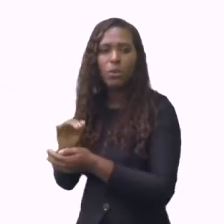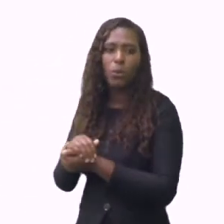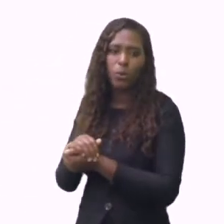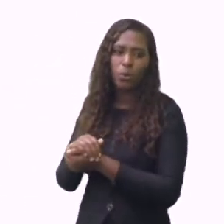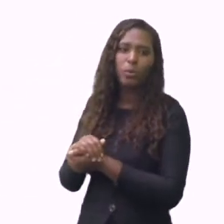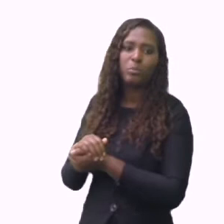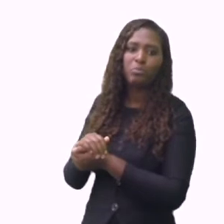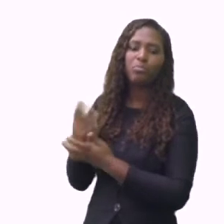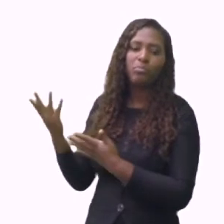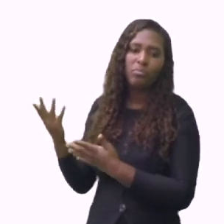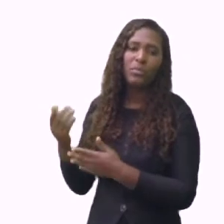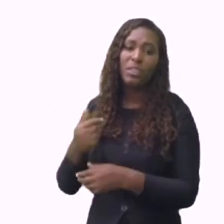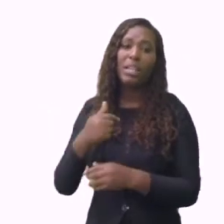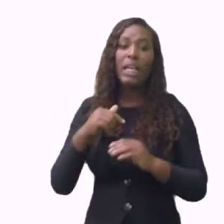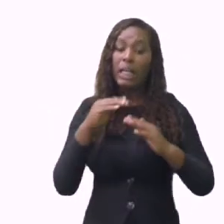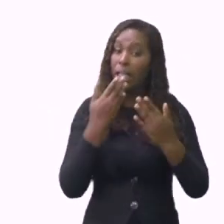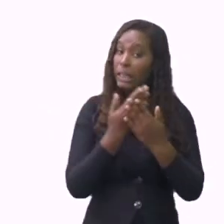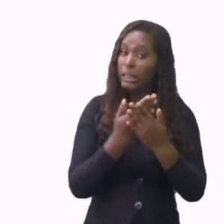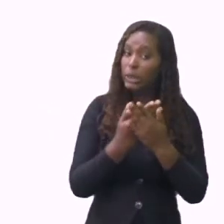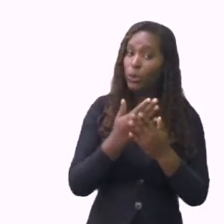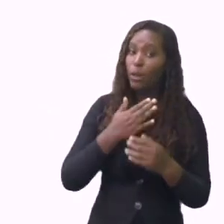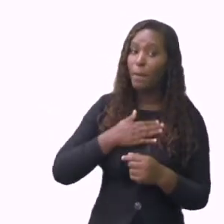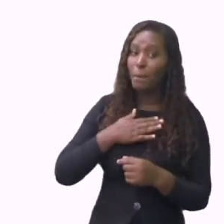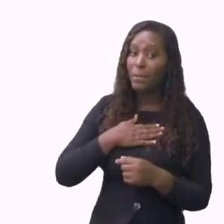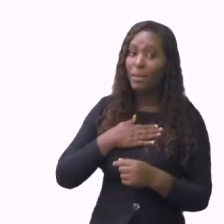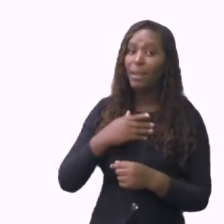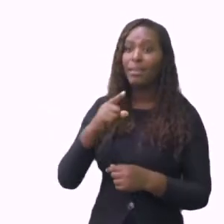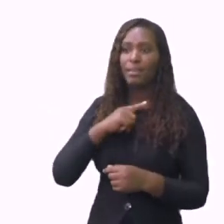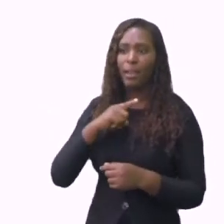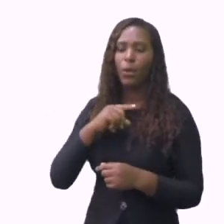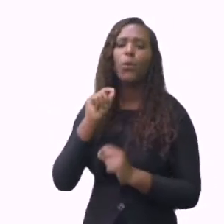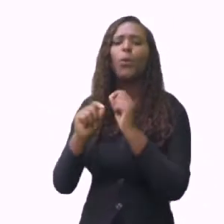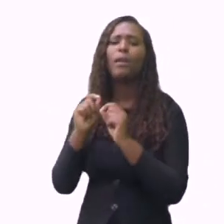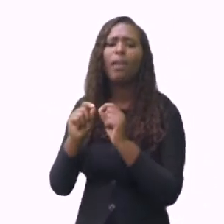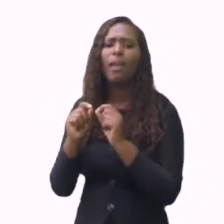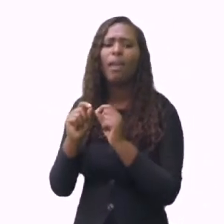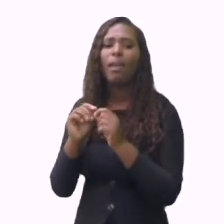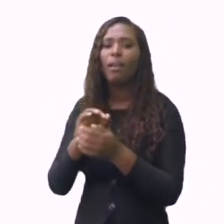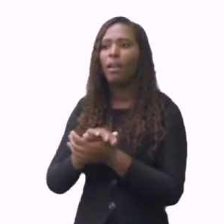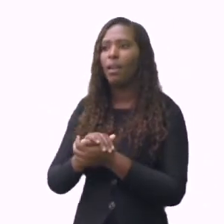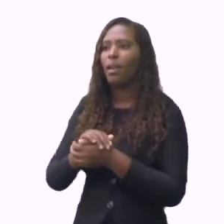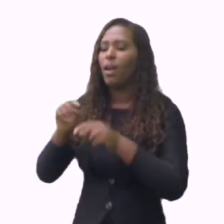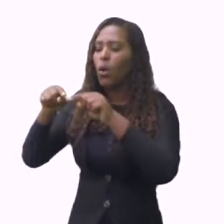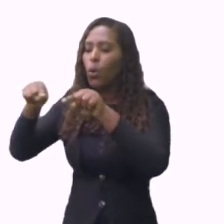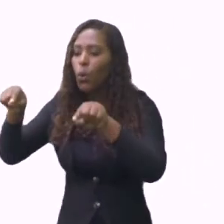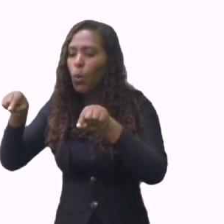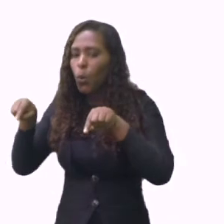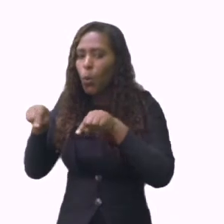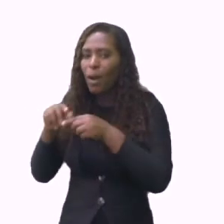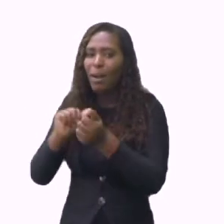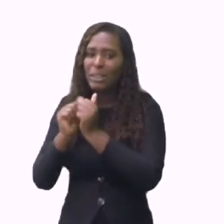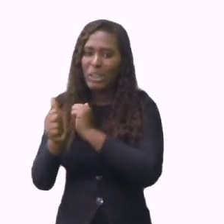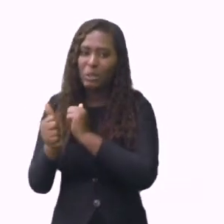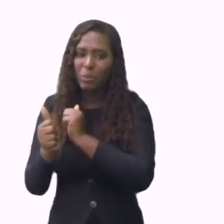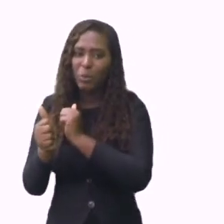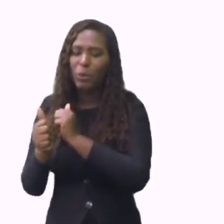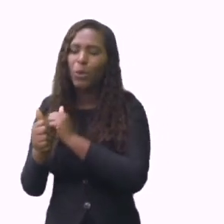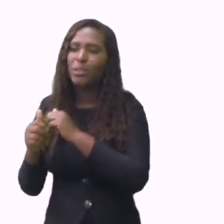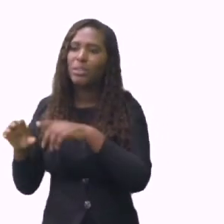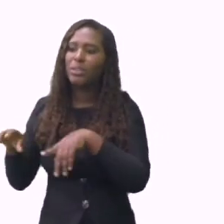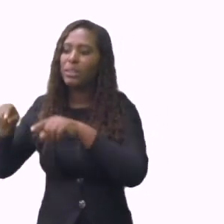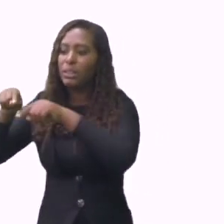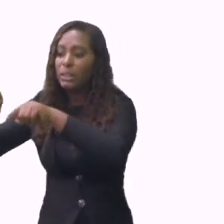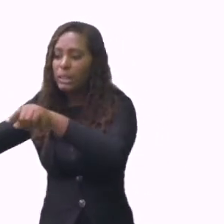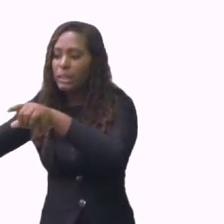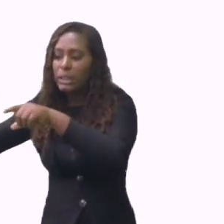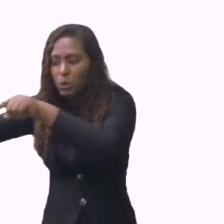uma pausa, eu pontuei que eu vou explicar alguma coisa. Mamãe disse, dois pontos. Filho,